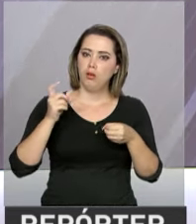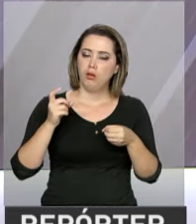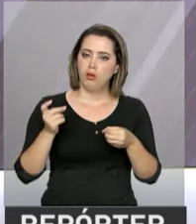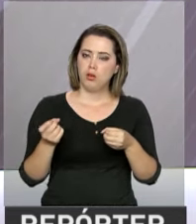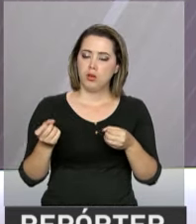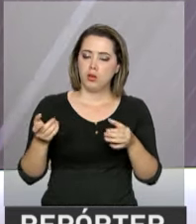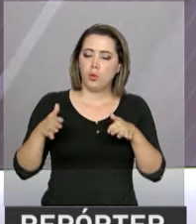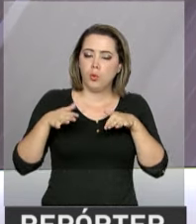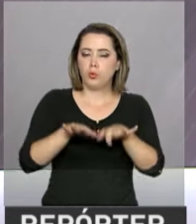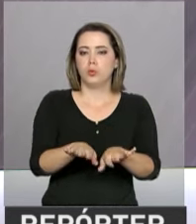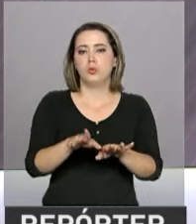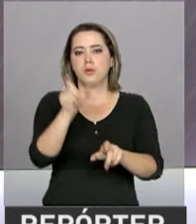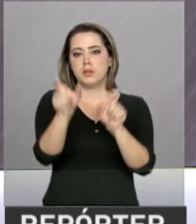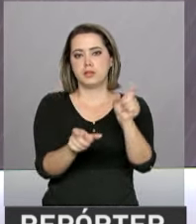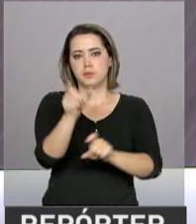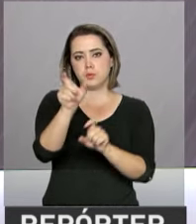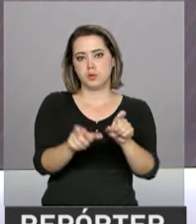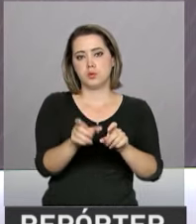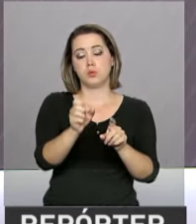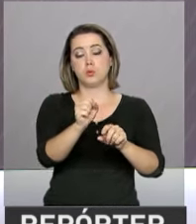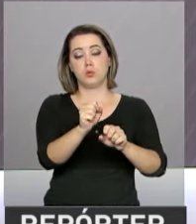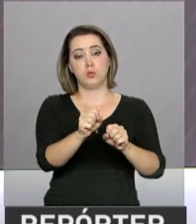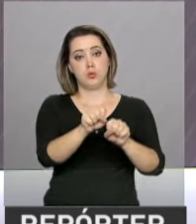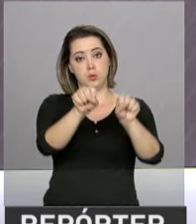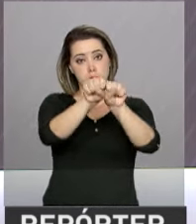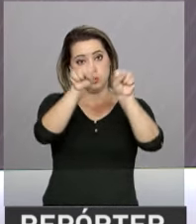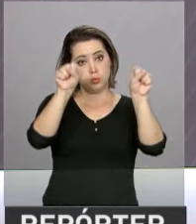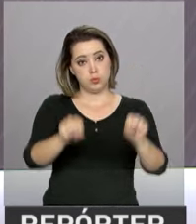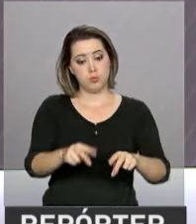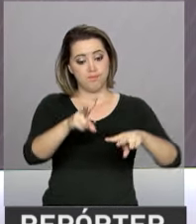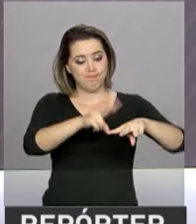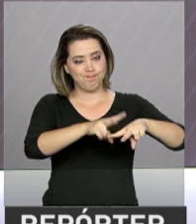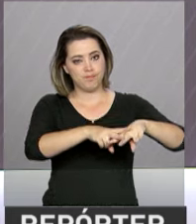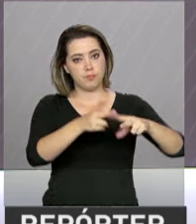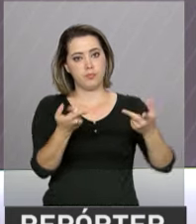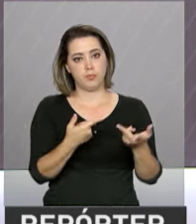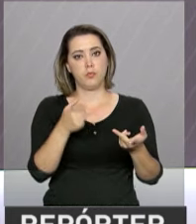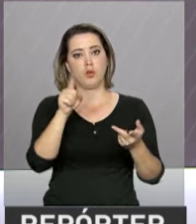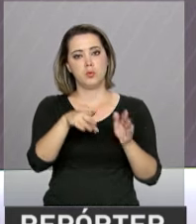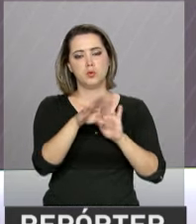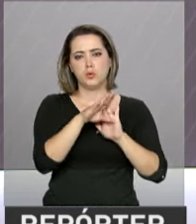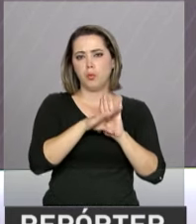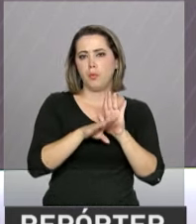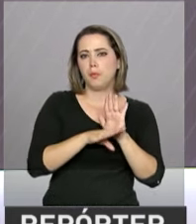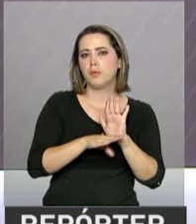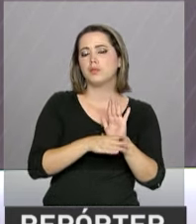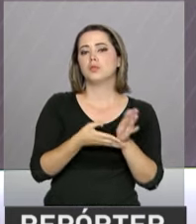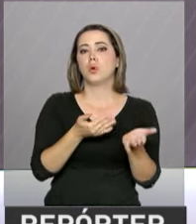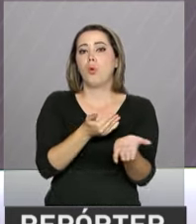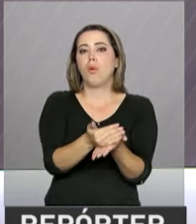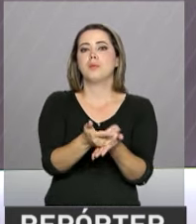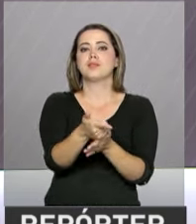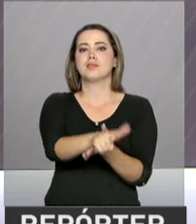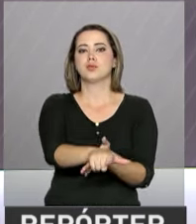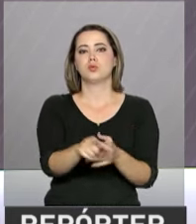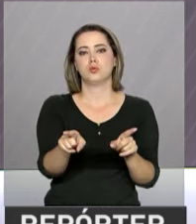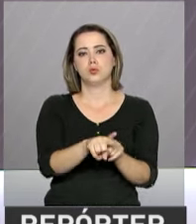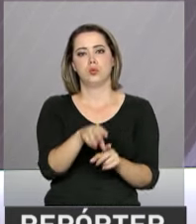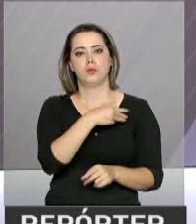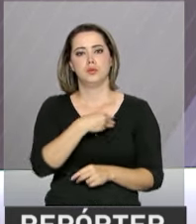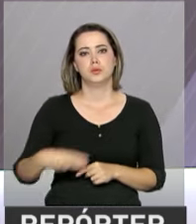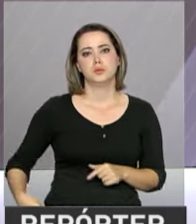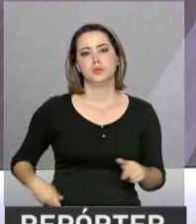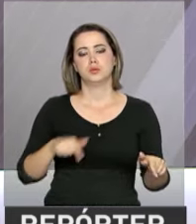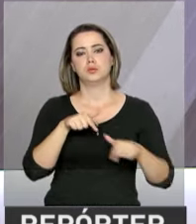sistema prisional. Esse é o objetivo do projeto Começar de Novo. O ministro do Trabalho, Ronaldo Nogueira, e o presidente